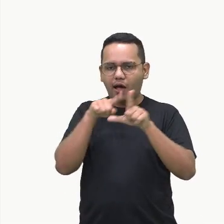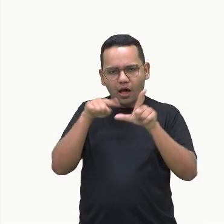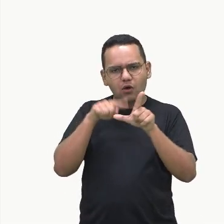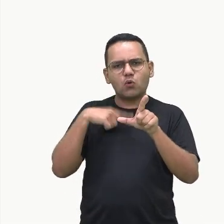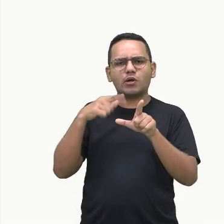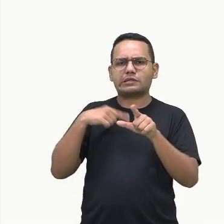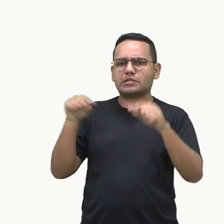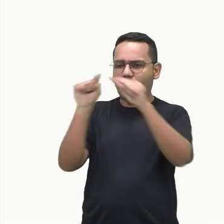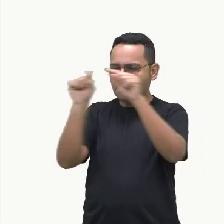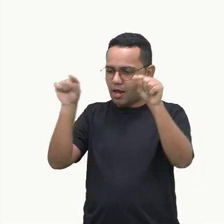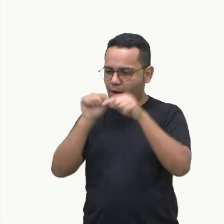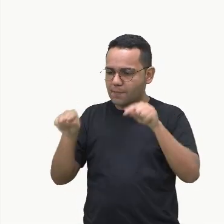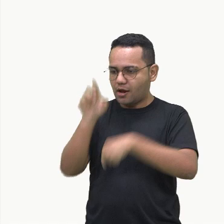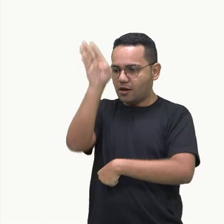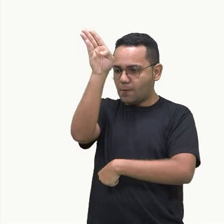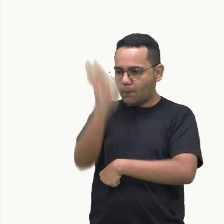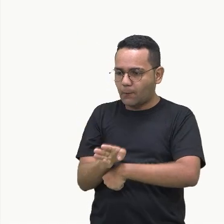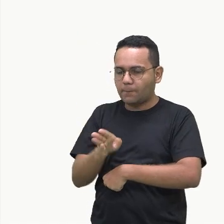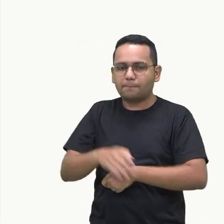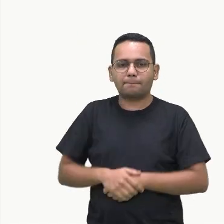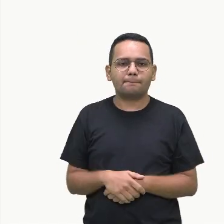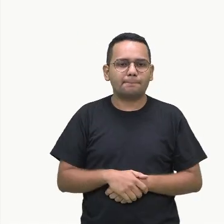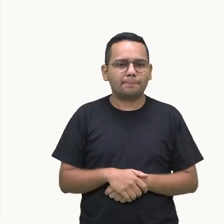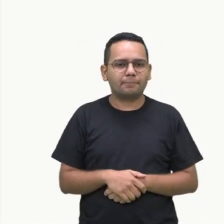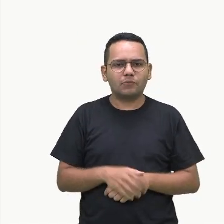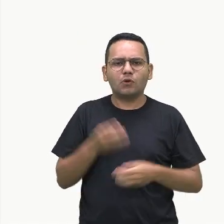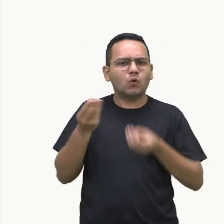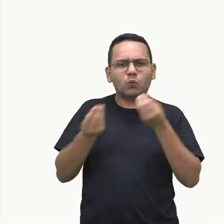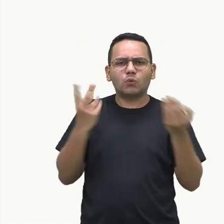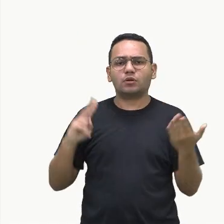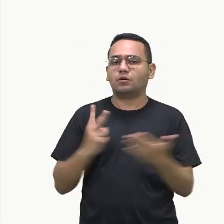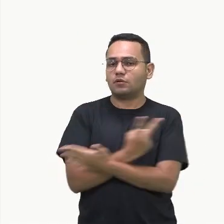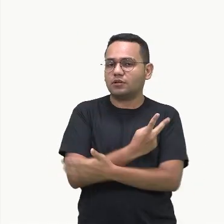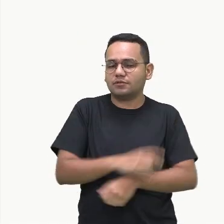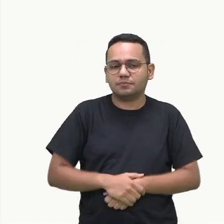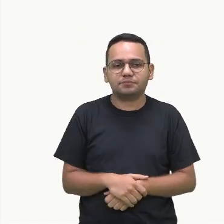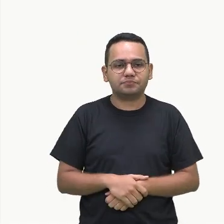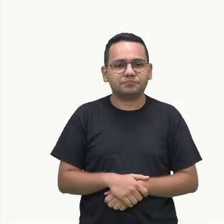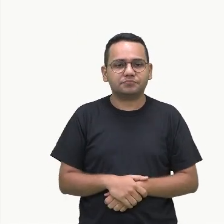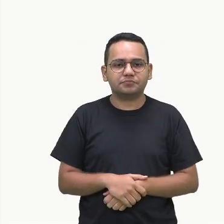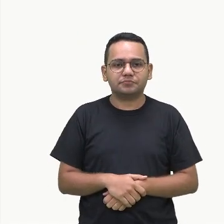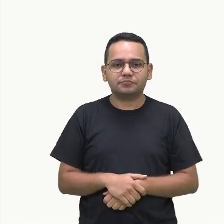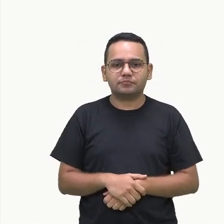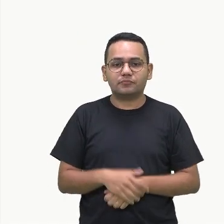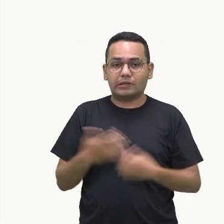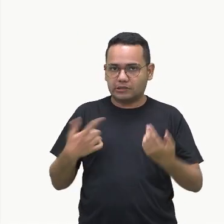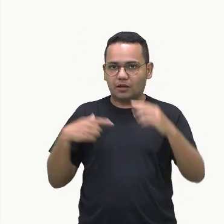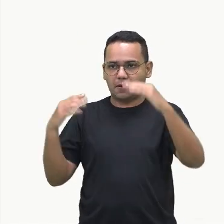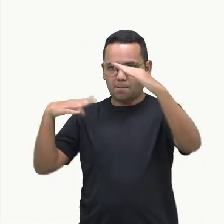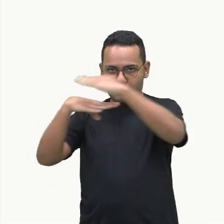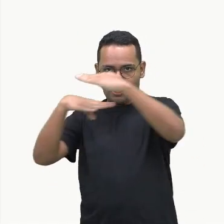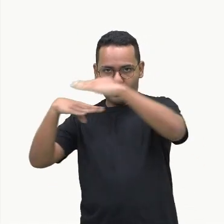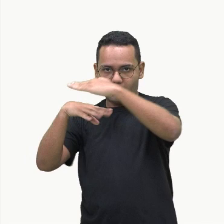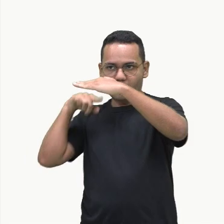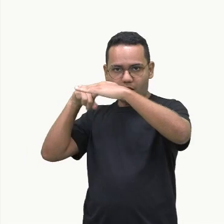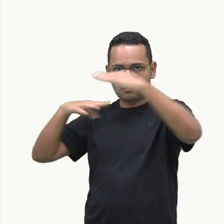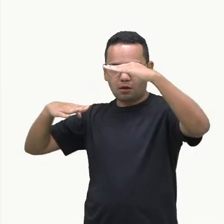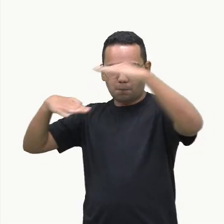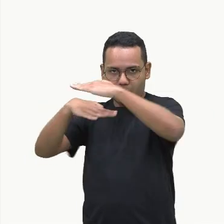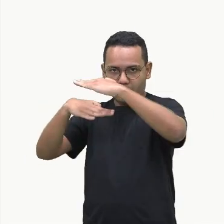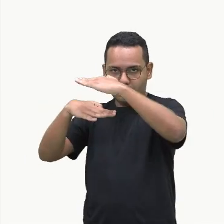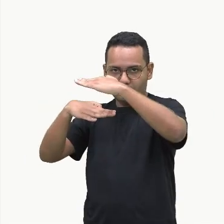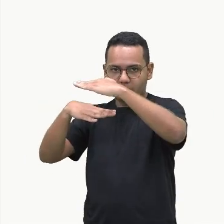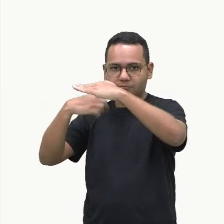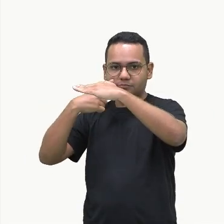paralelas e uma transversal. O que ocorre? Quando duas retas ali estão paralelas, são paralelas, ou